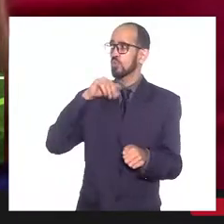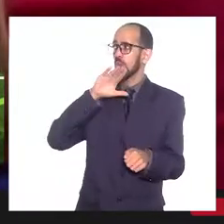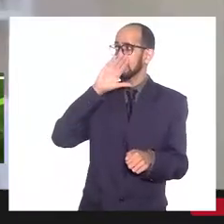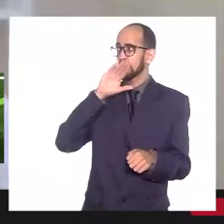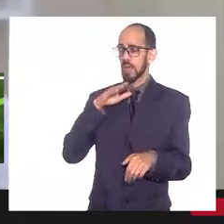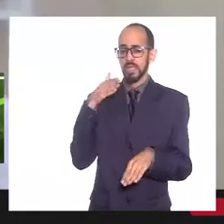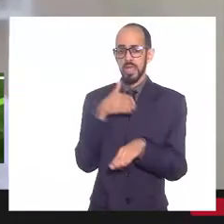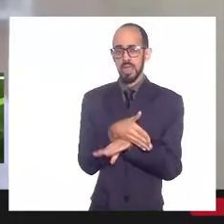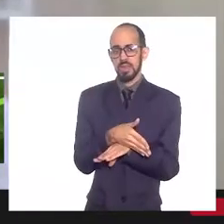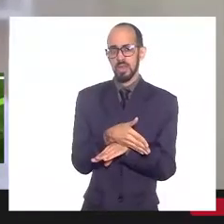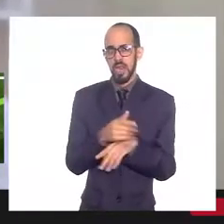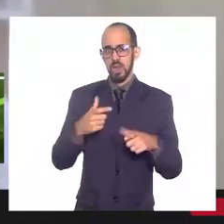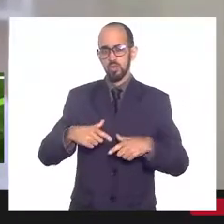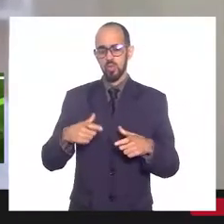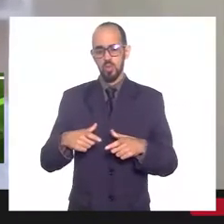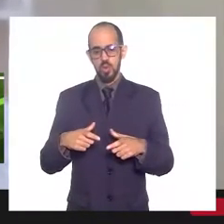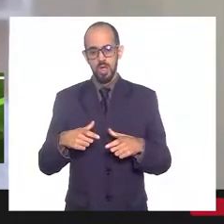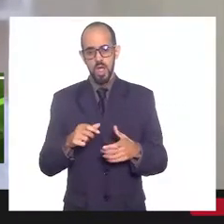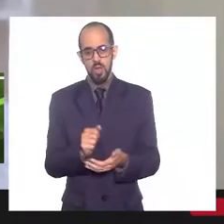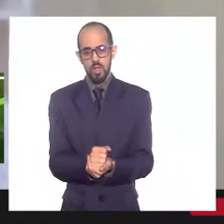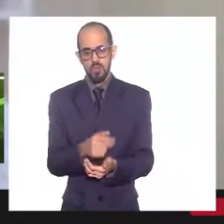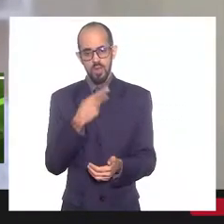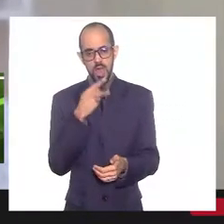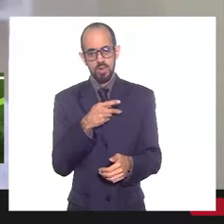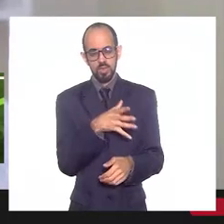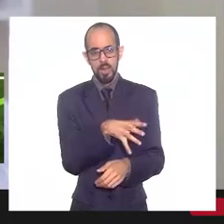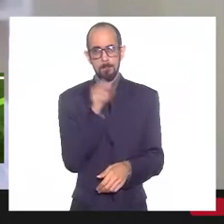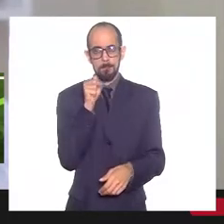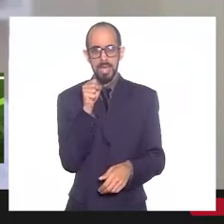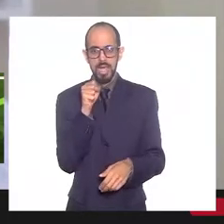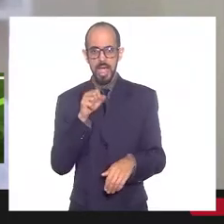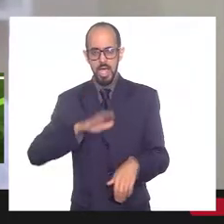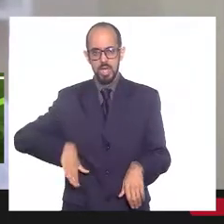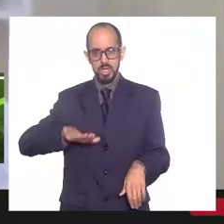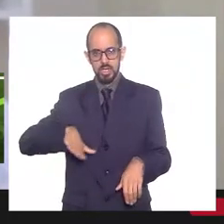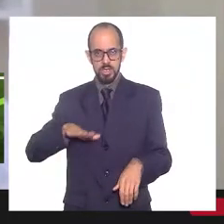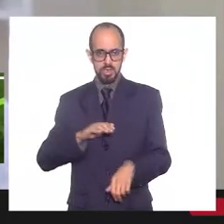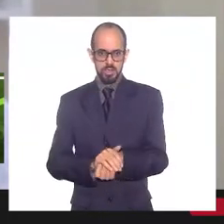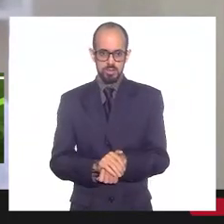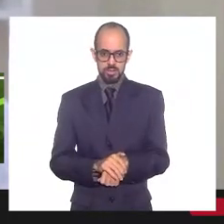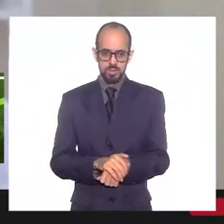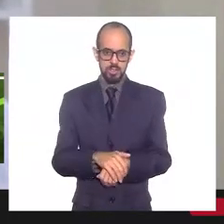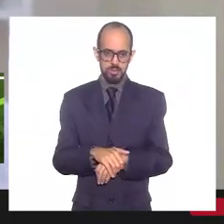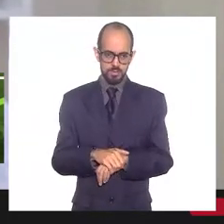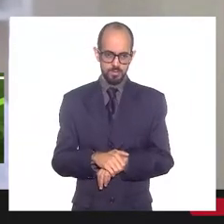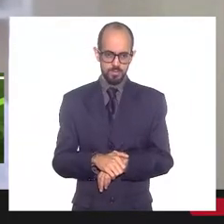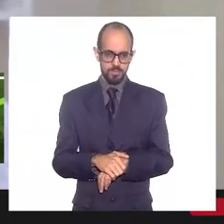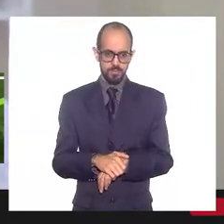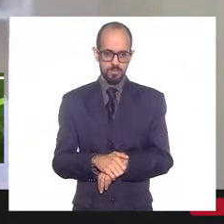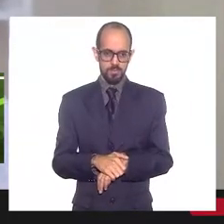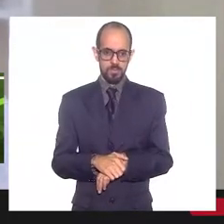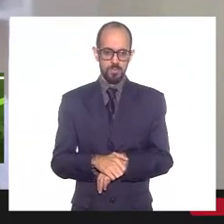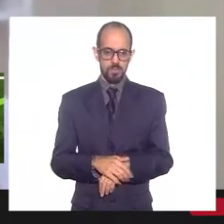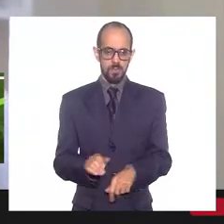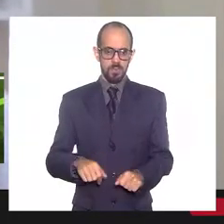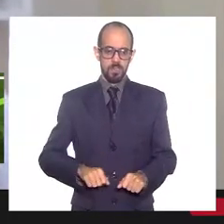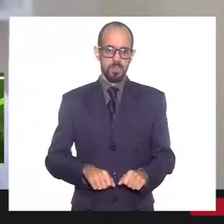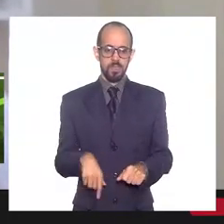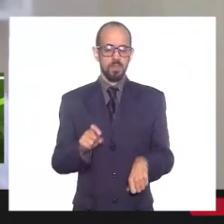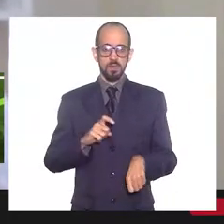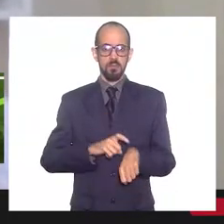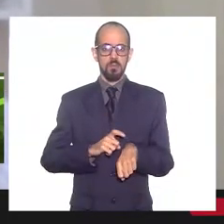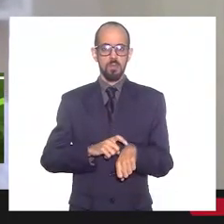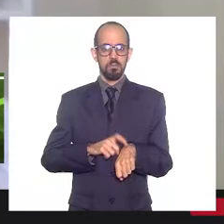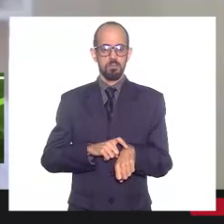adentraram o espaço dizendo que iriam retirar a criança auxílio até do conselho do Conselho Tutelar da